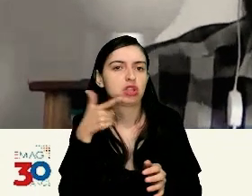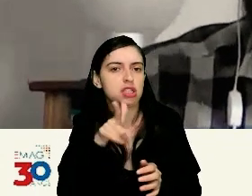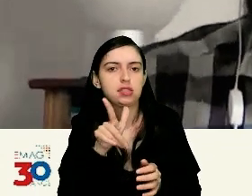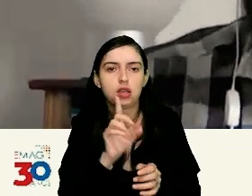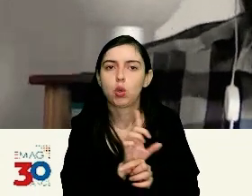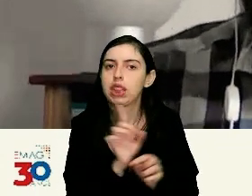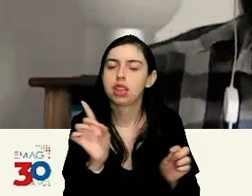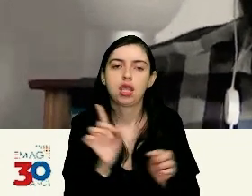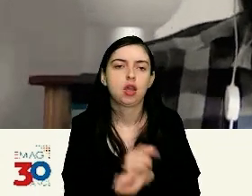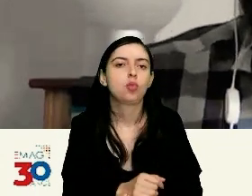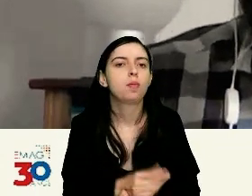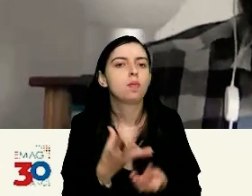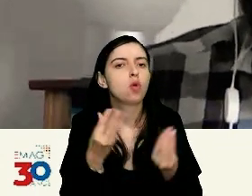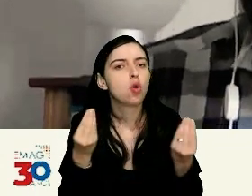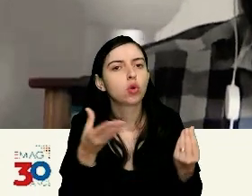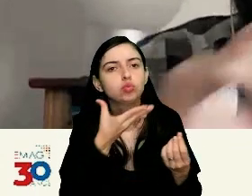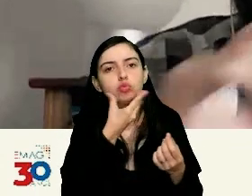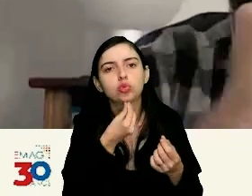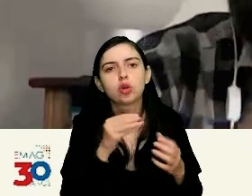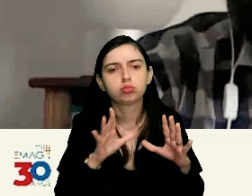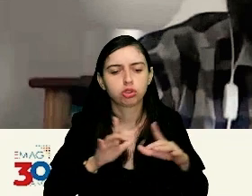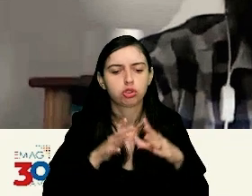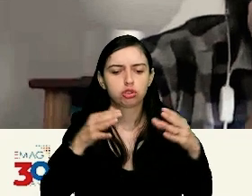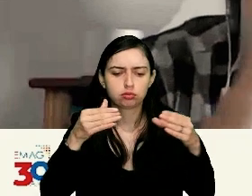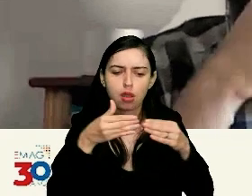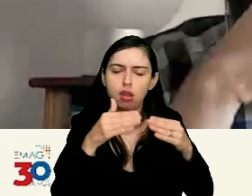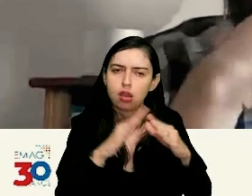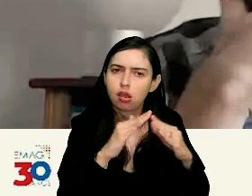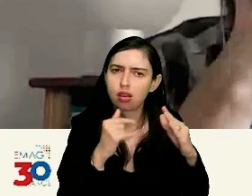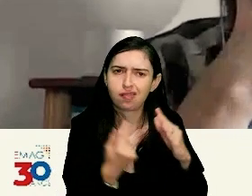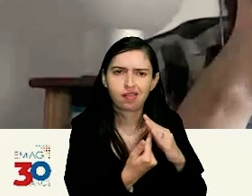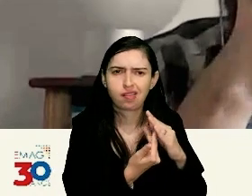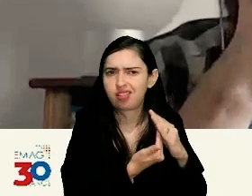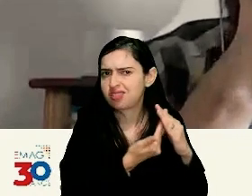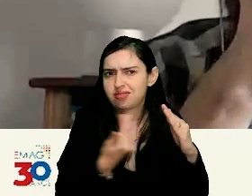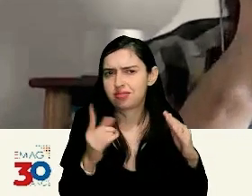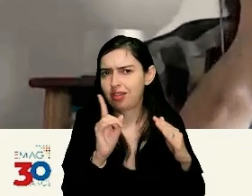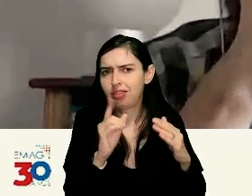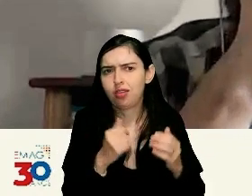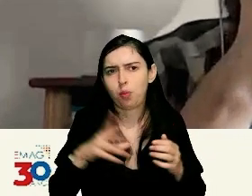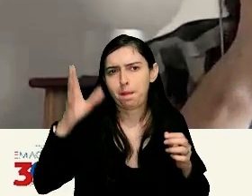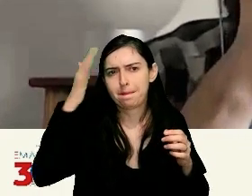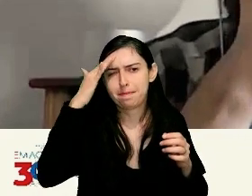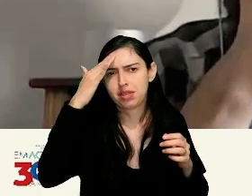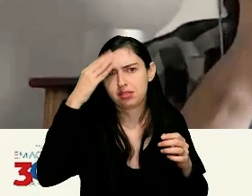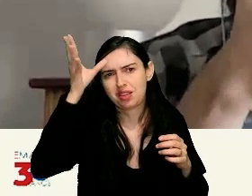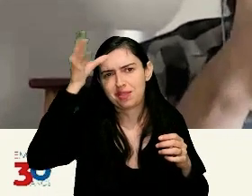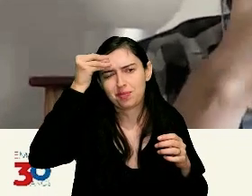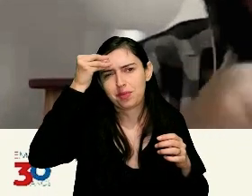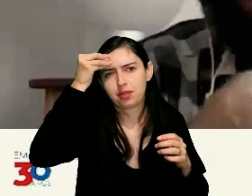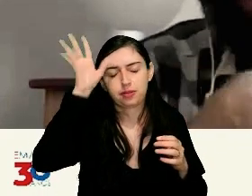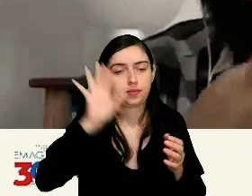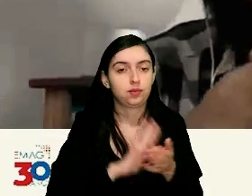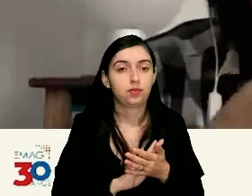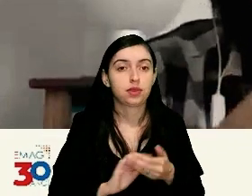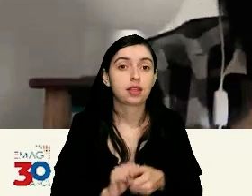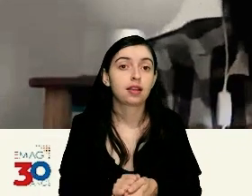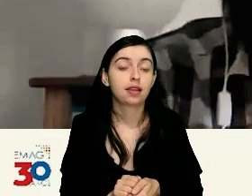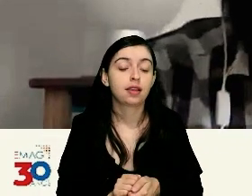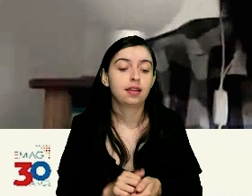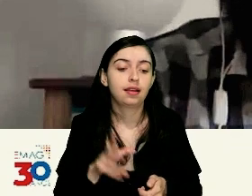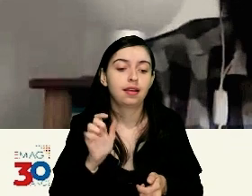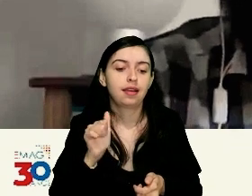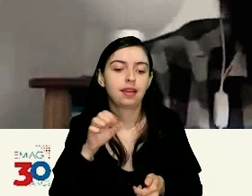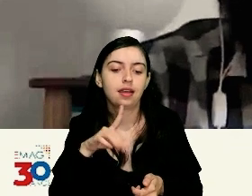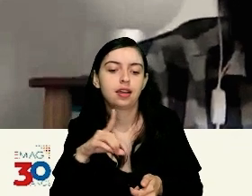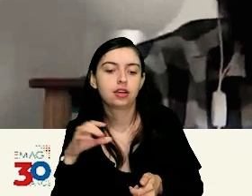que moram nessa caixa do homem que não querem sair de jeito nenhum. Que a gente até fala, né, Leandro, os caras, a fragilidade, a